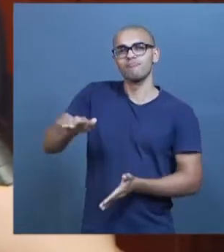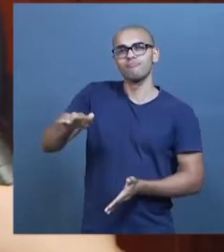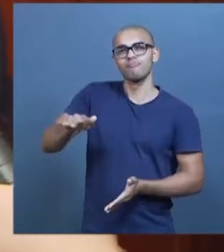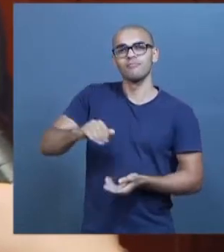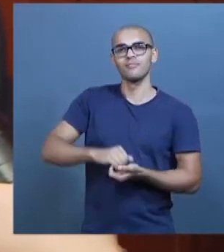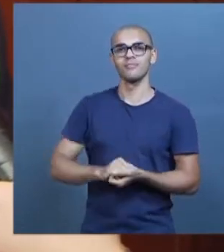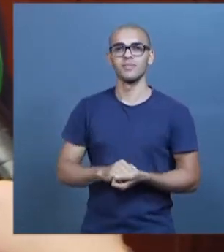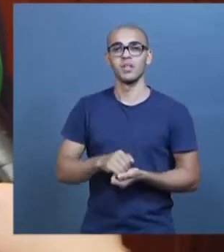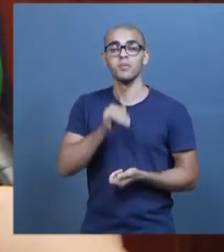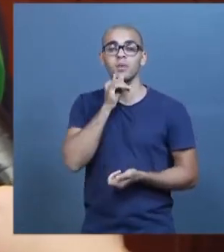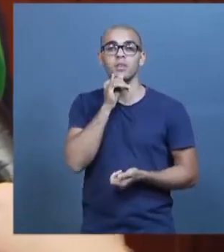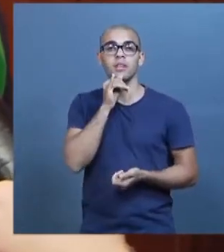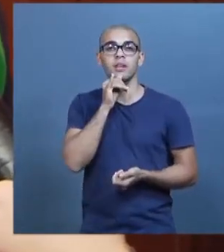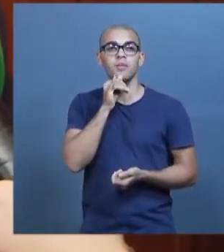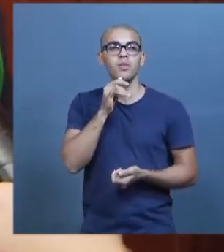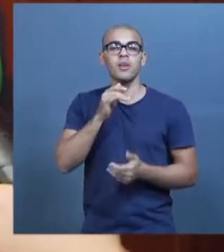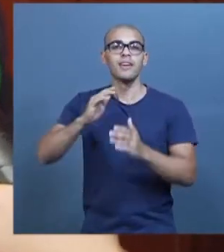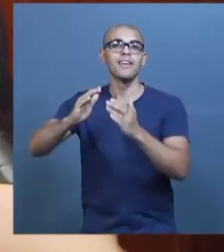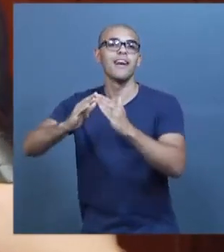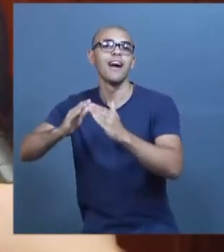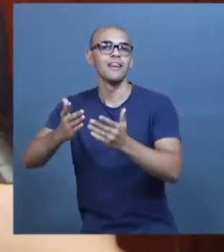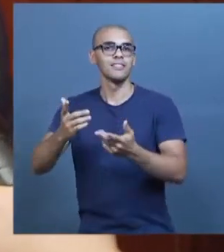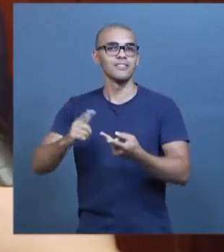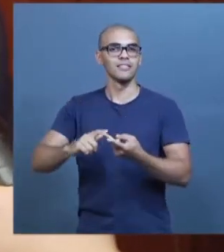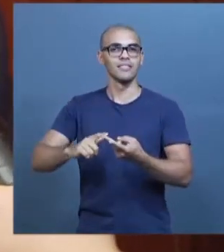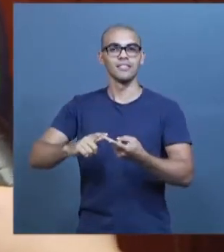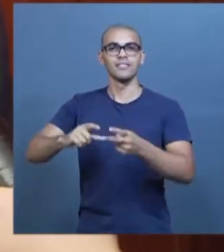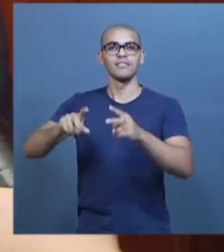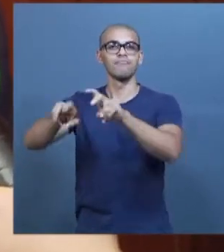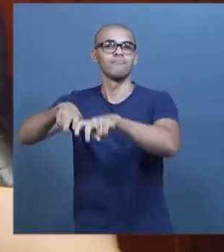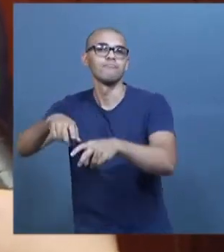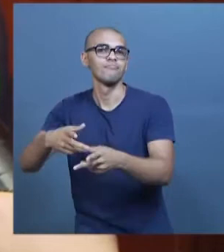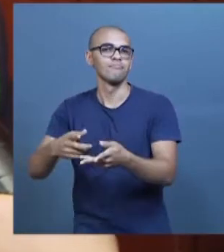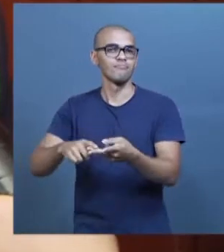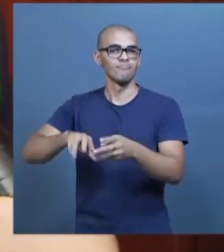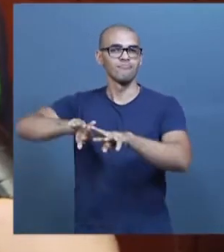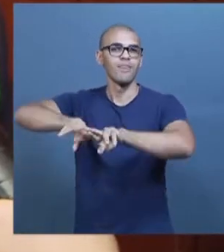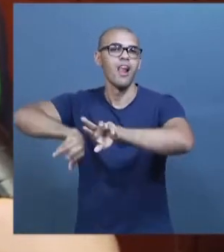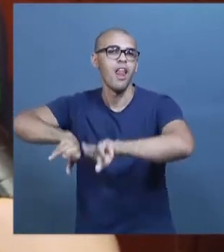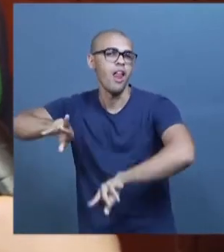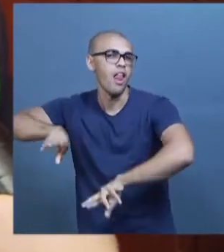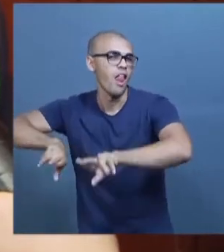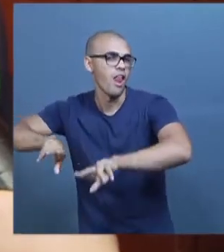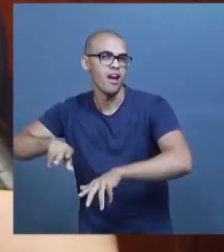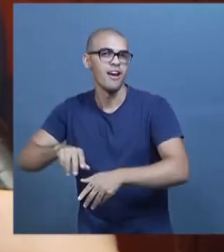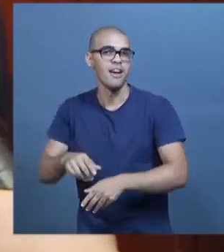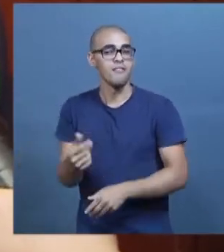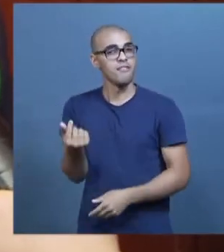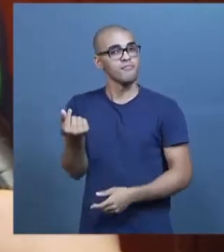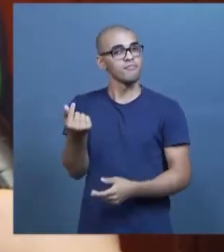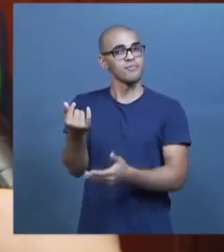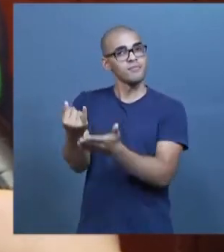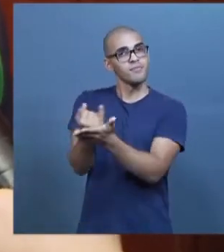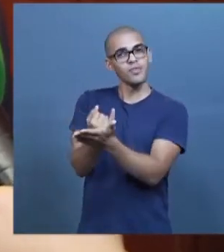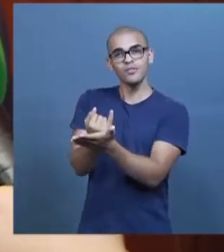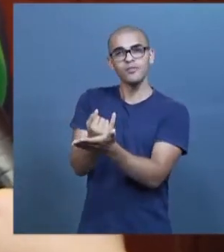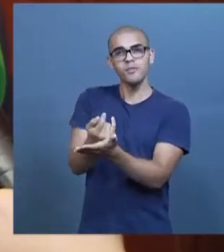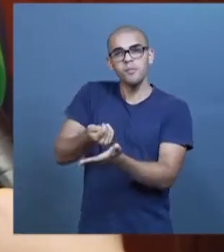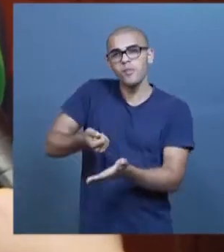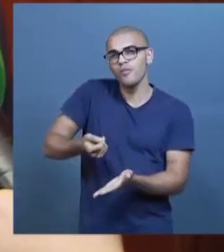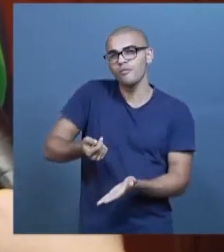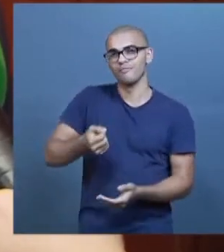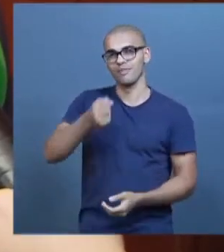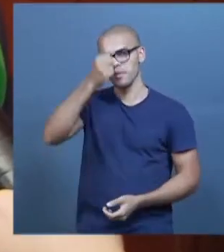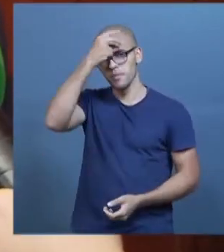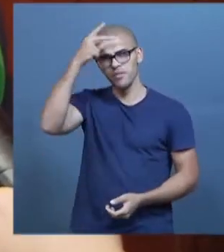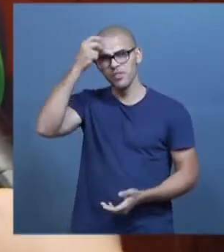sobre propriedade no Brasil, que estão aí a cargo das prefeituras e que quase não são cobrados. Né? Em alguns setores econômicos